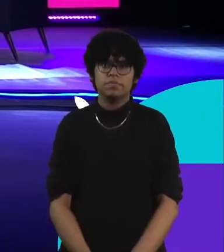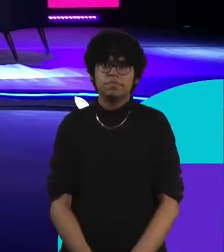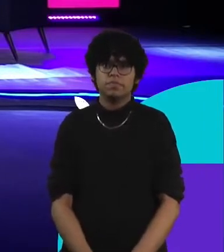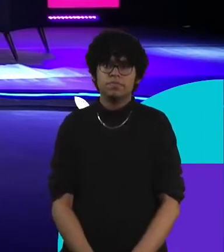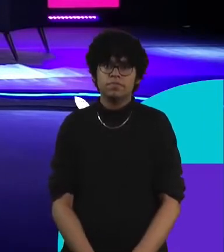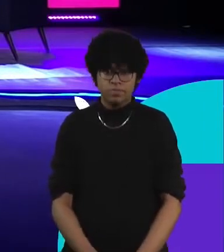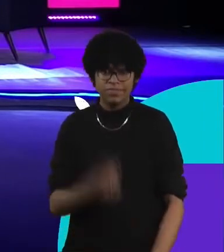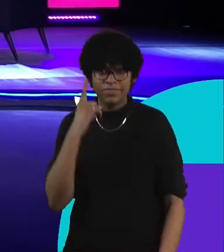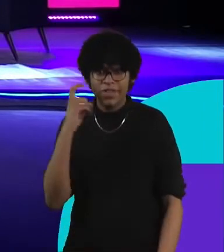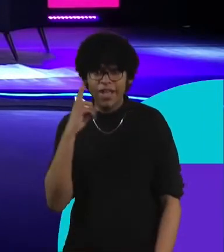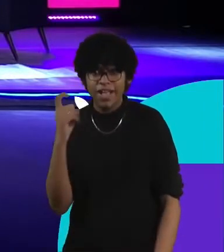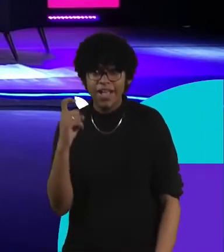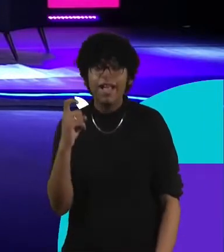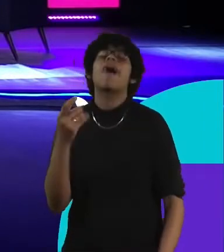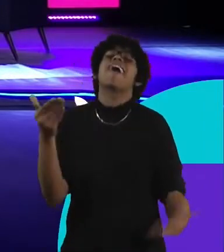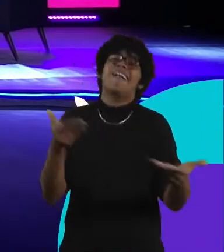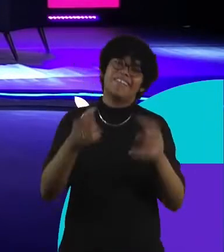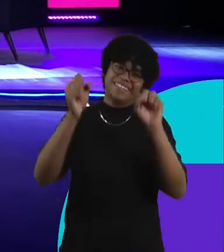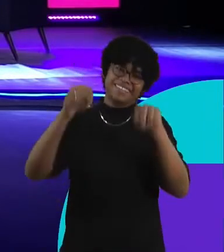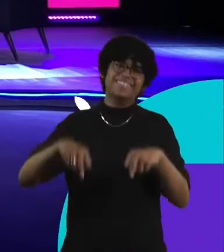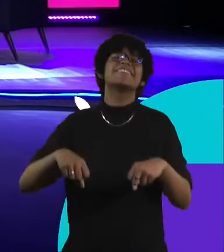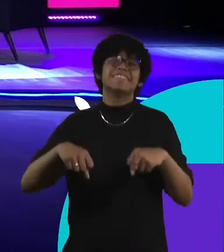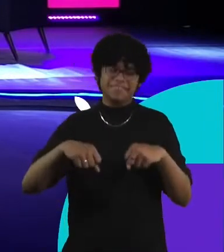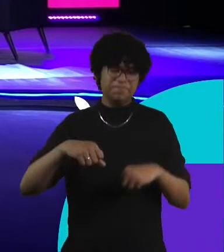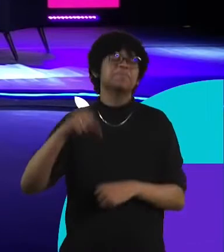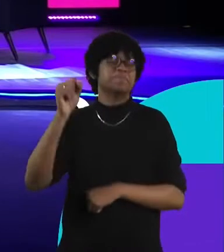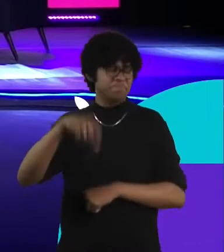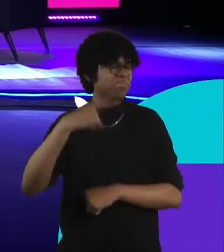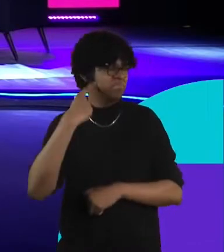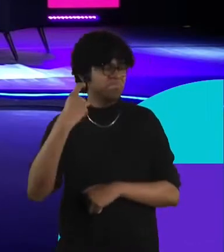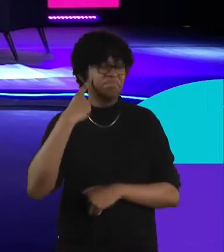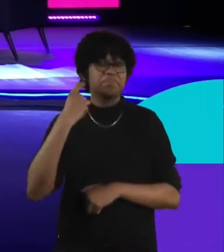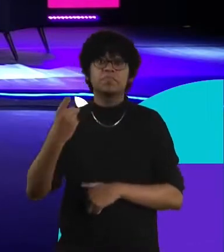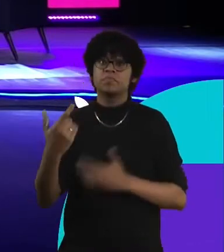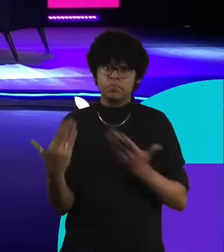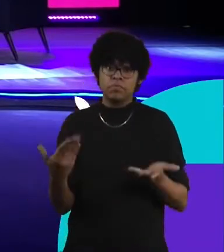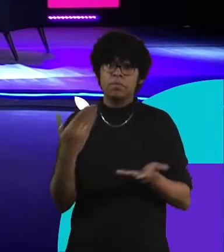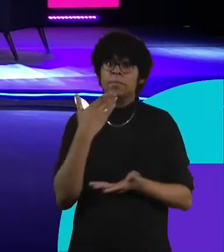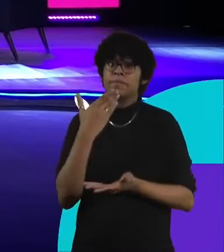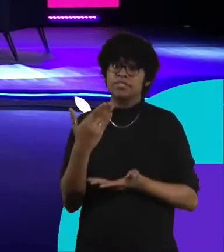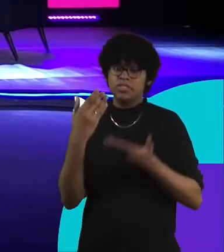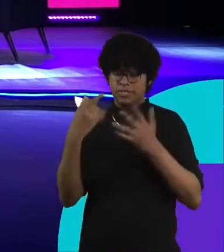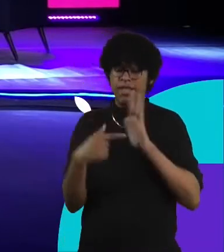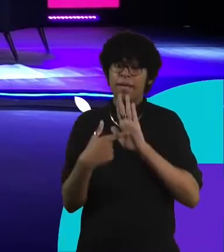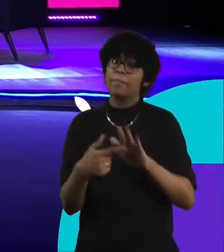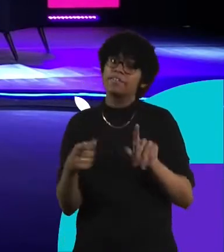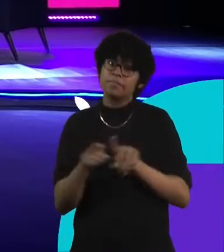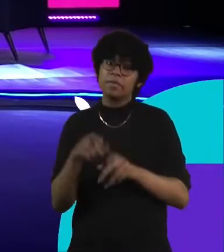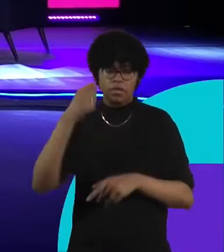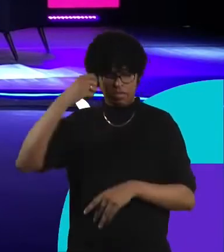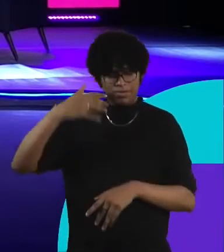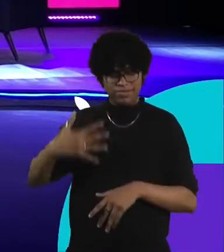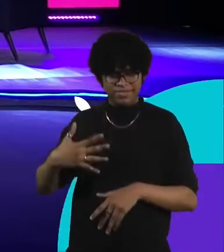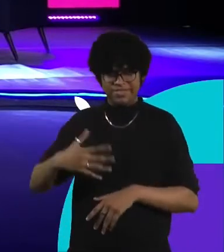Vocês estão me ouvindo? Agora te ouvimos. Então vou pedir para que você se Então vamos lá, apresente, Gabriel, beleza. e se áudio descreva.